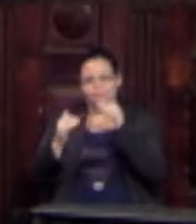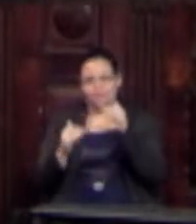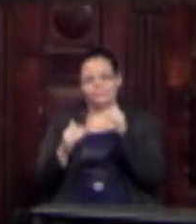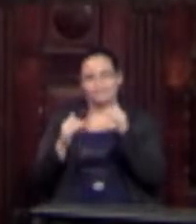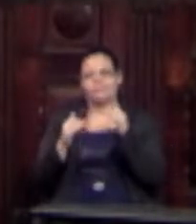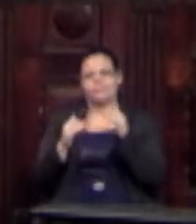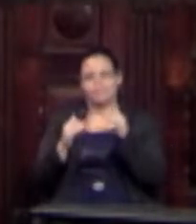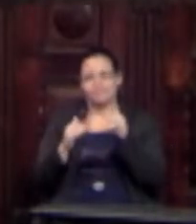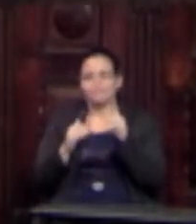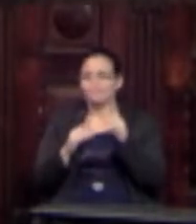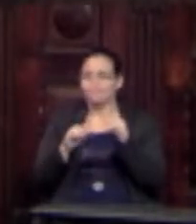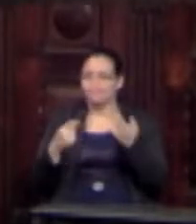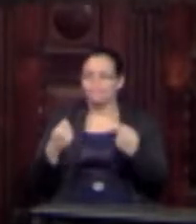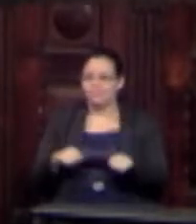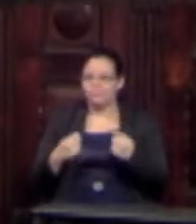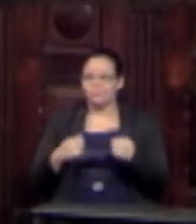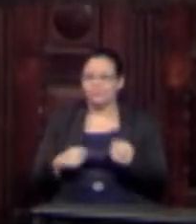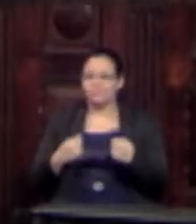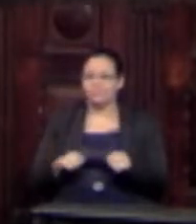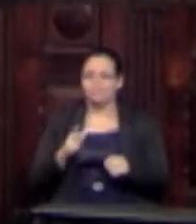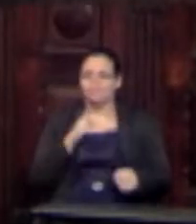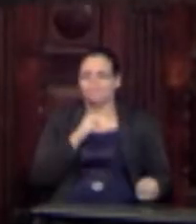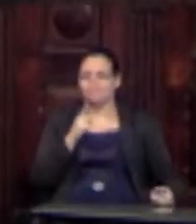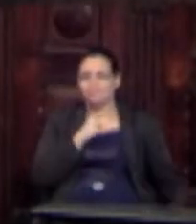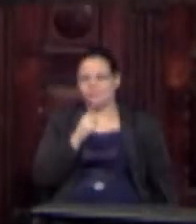produção, precisaria-se ter